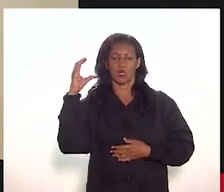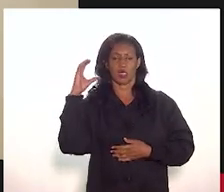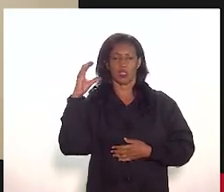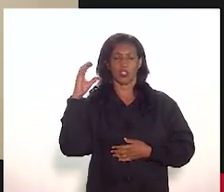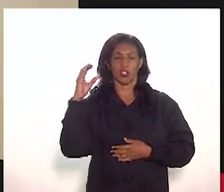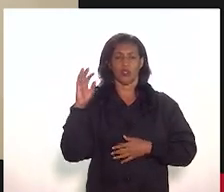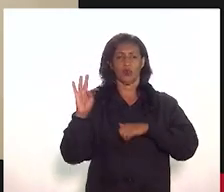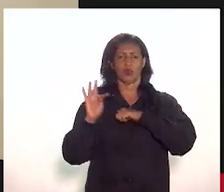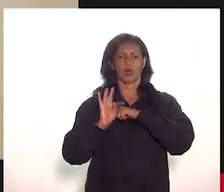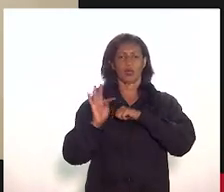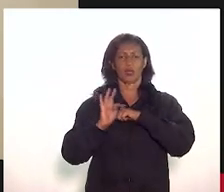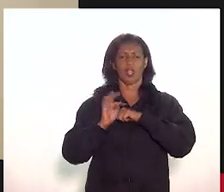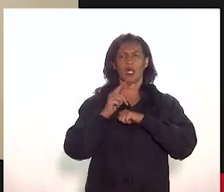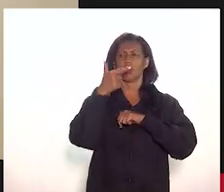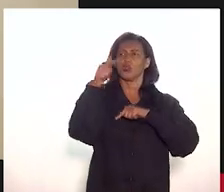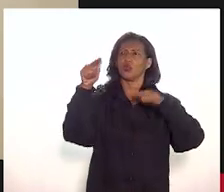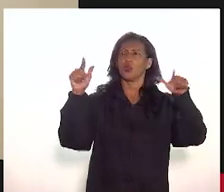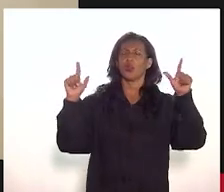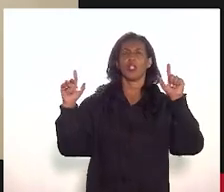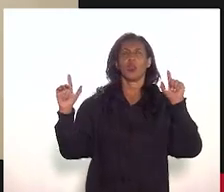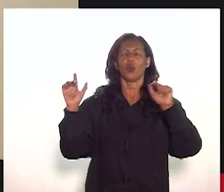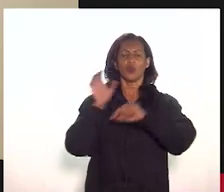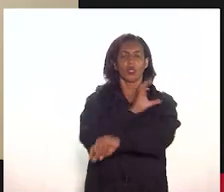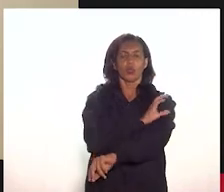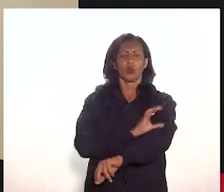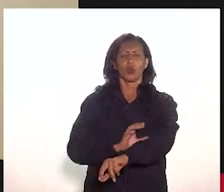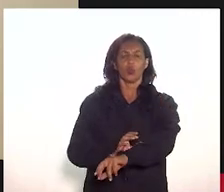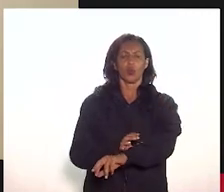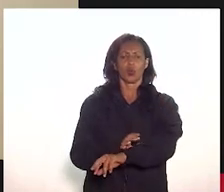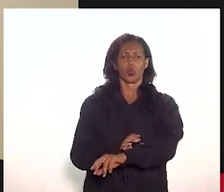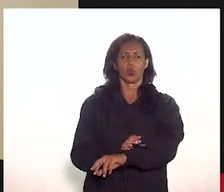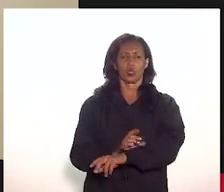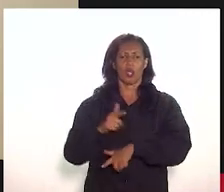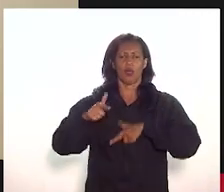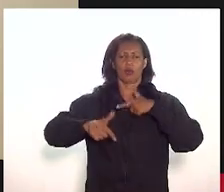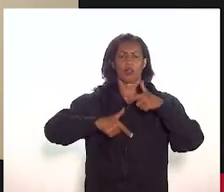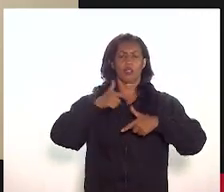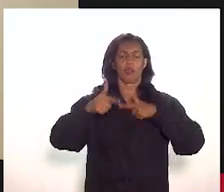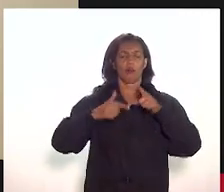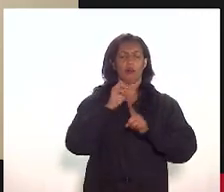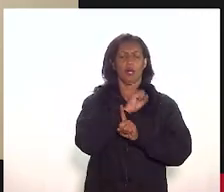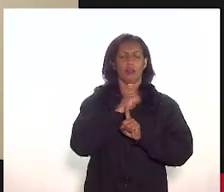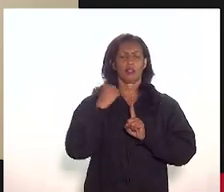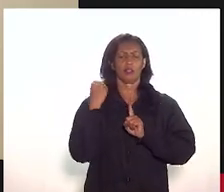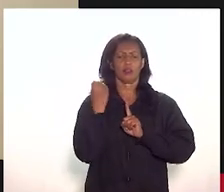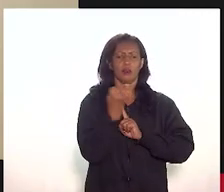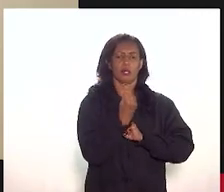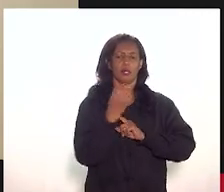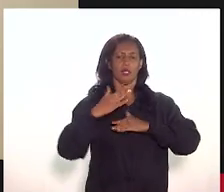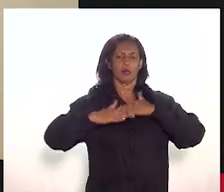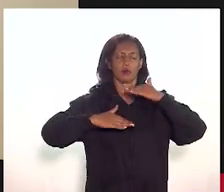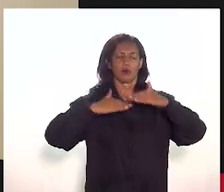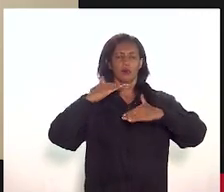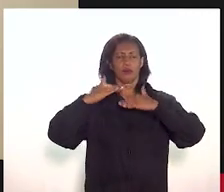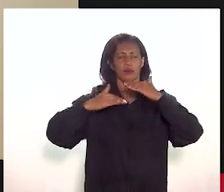técnico ou de qualquer outra natureza cultural abertas ao público a serviço da sociedade e de seu desenvolvimento